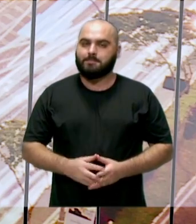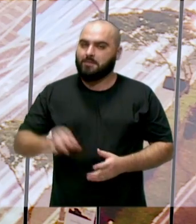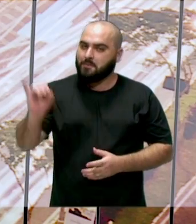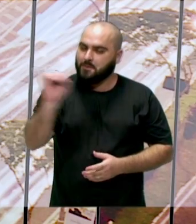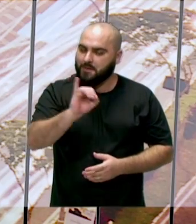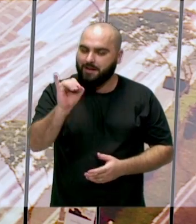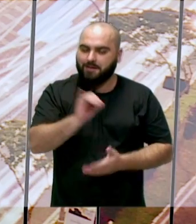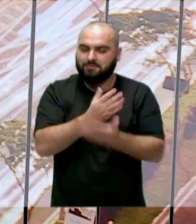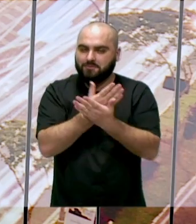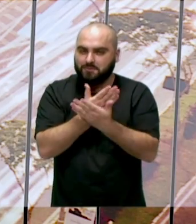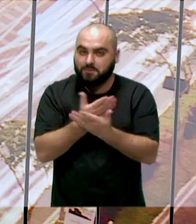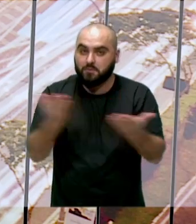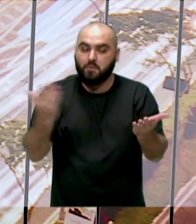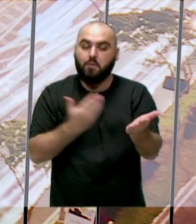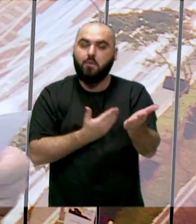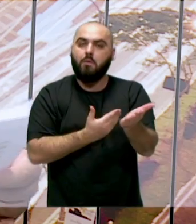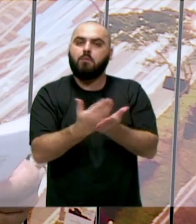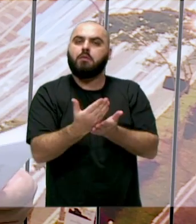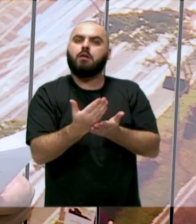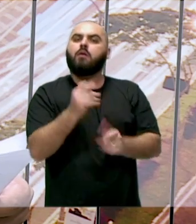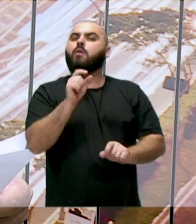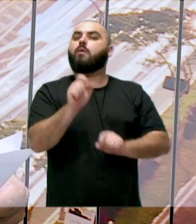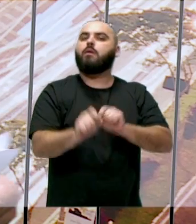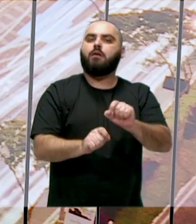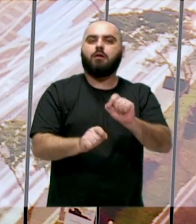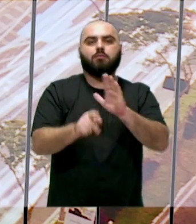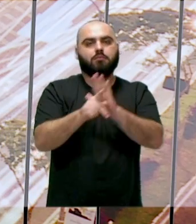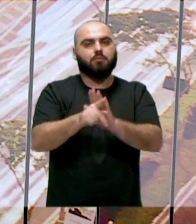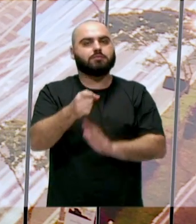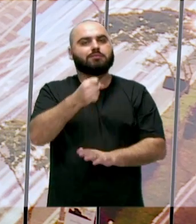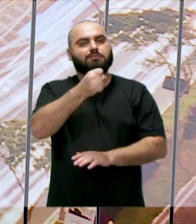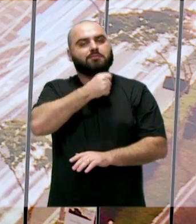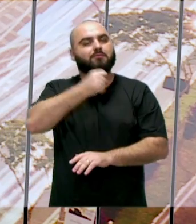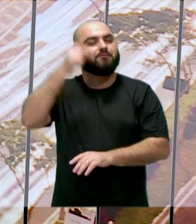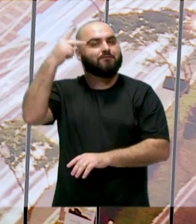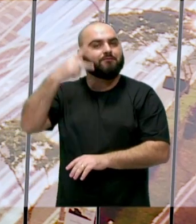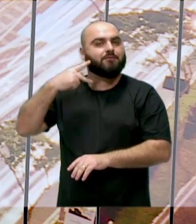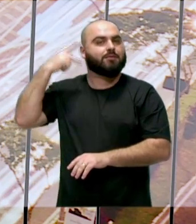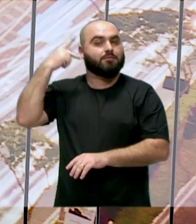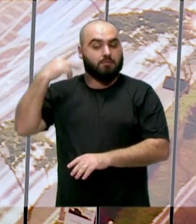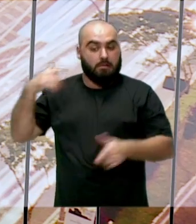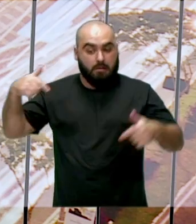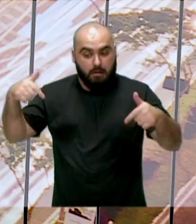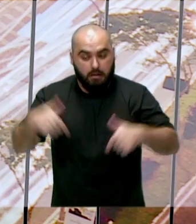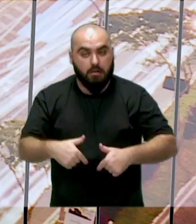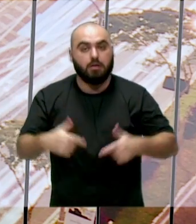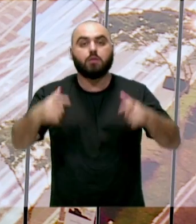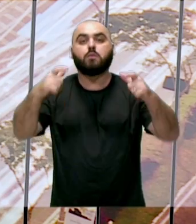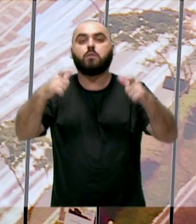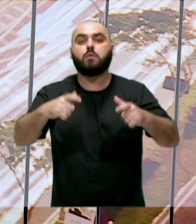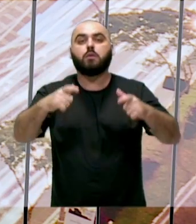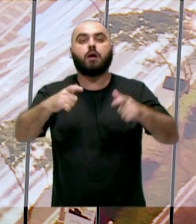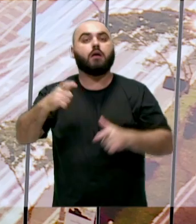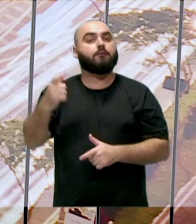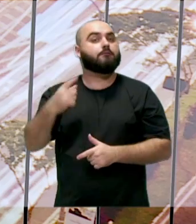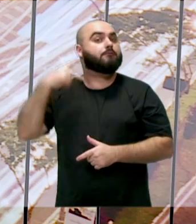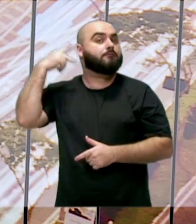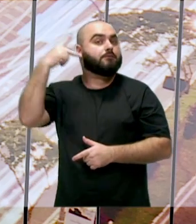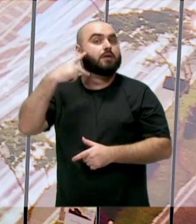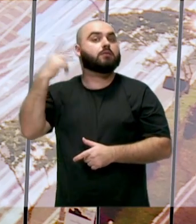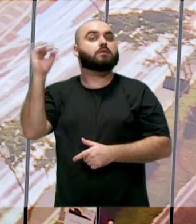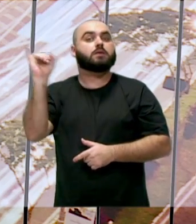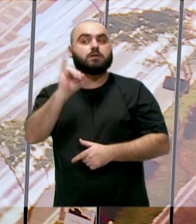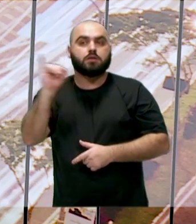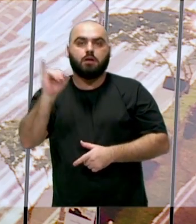Olá, amigos. Começa agora mais um Fala Vereador, este espaço destinado aos parlamentares de Itajaí para